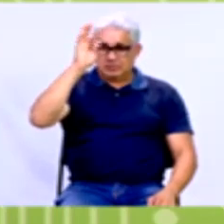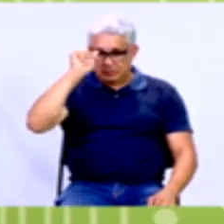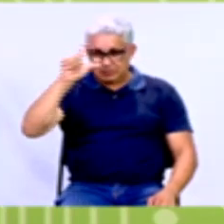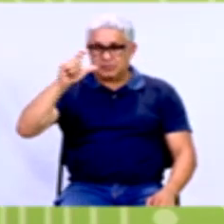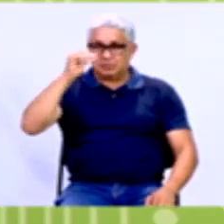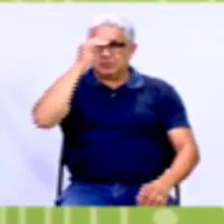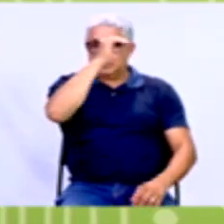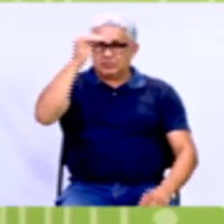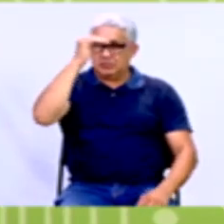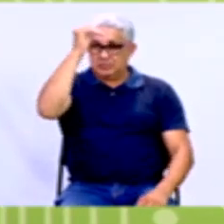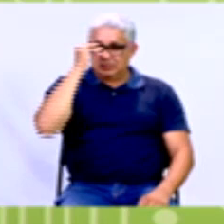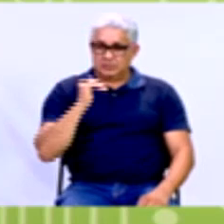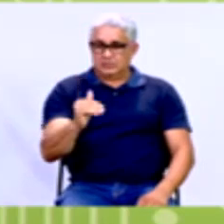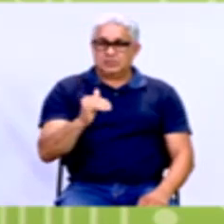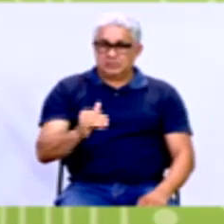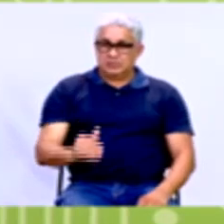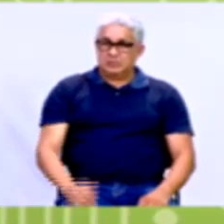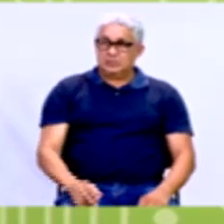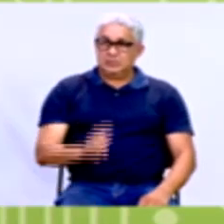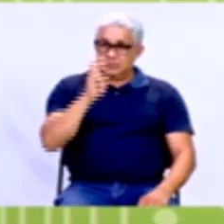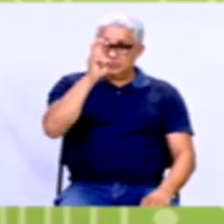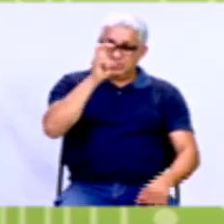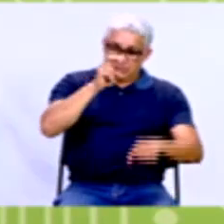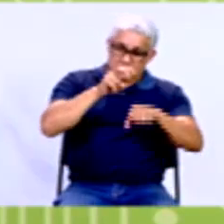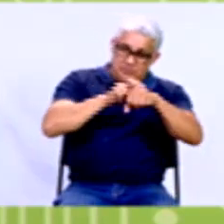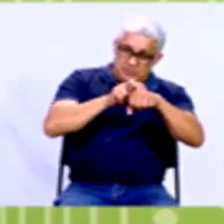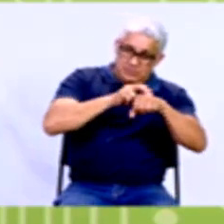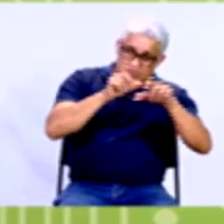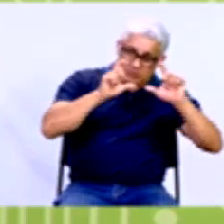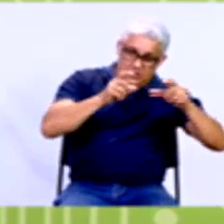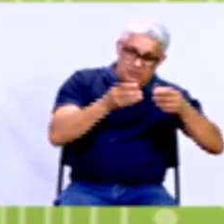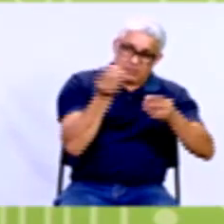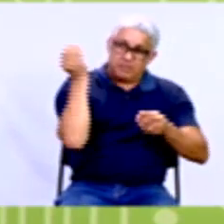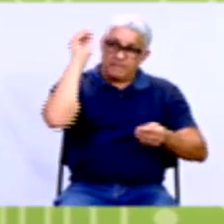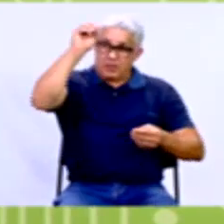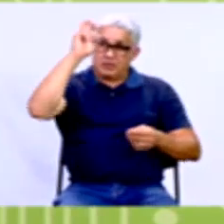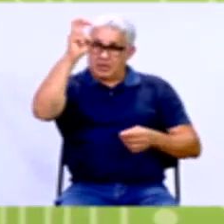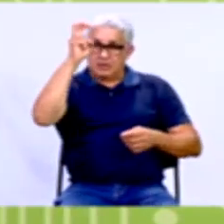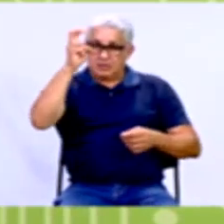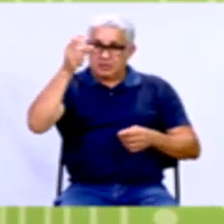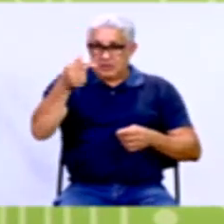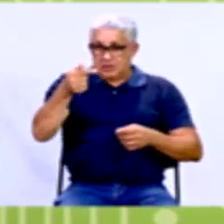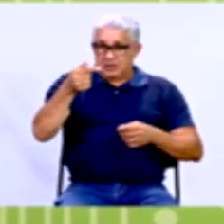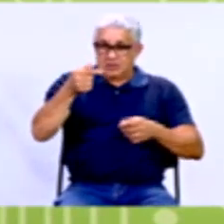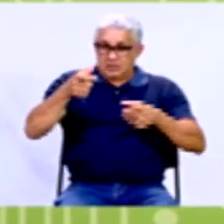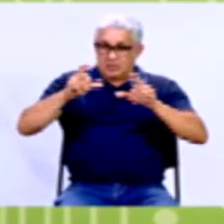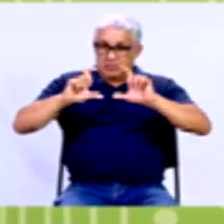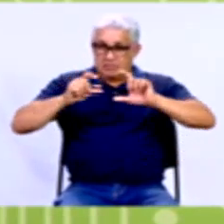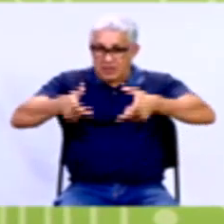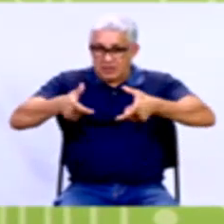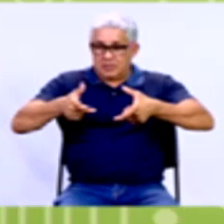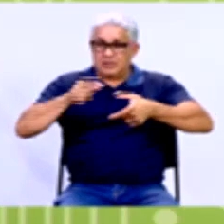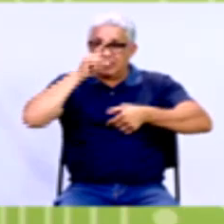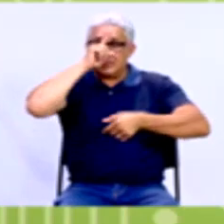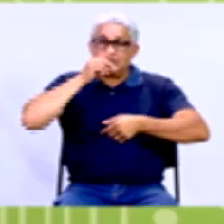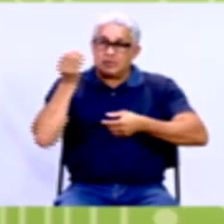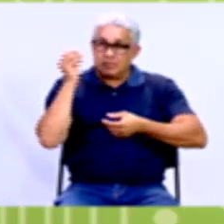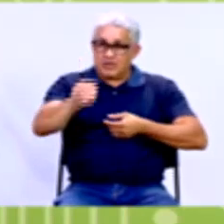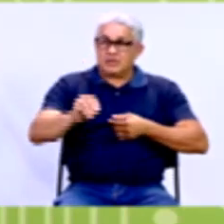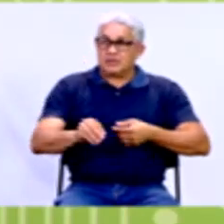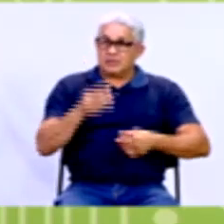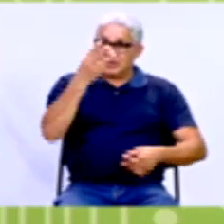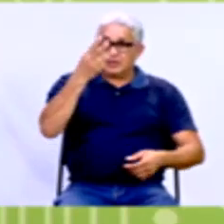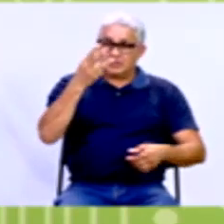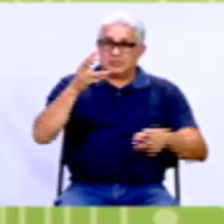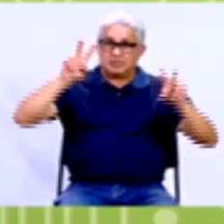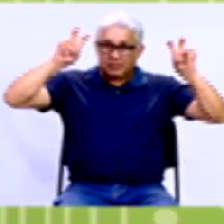colocar 7 no lugar de 5, porque tinha 7 bolas amarelas. Ok? Então, esses seriam os nossos 3